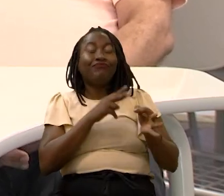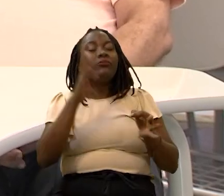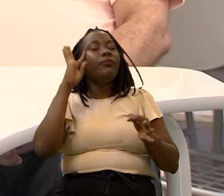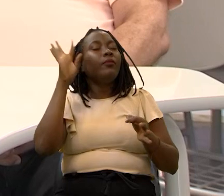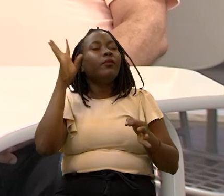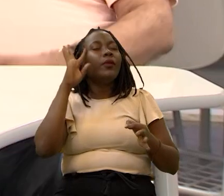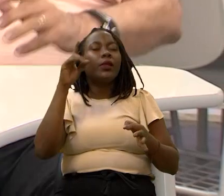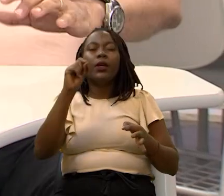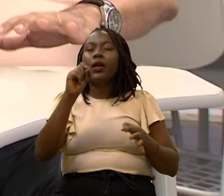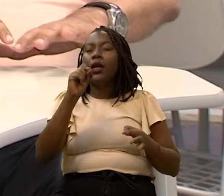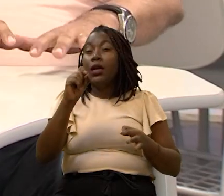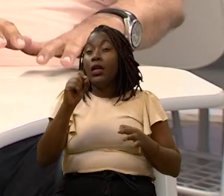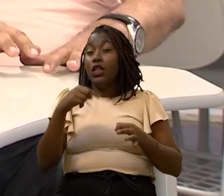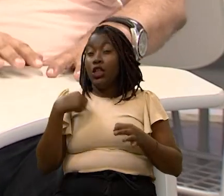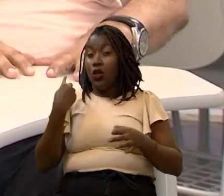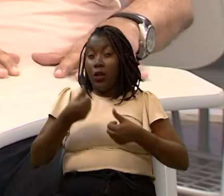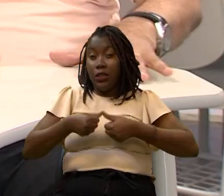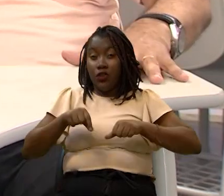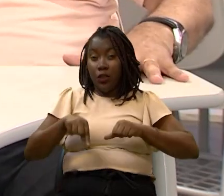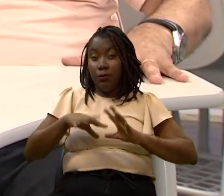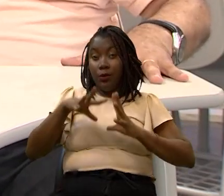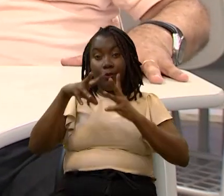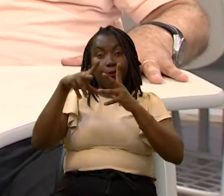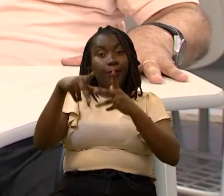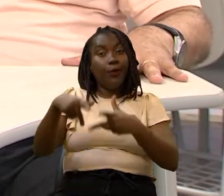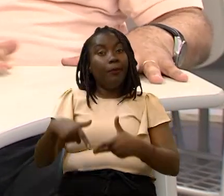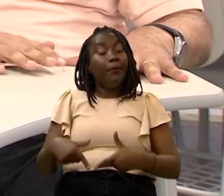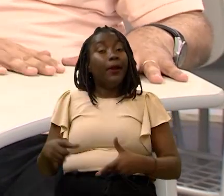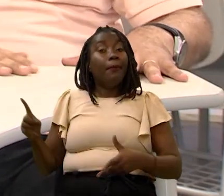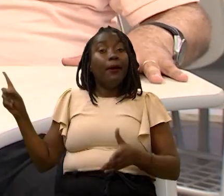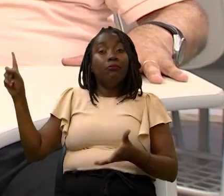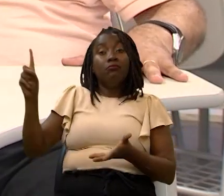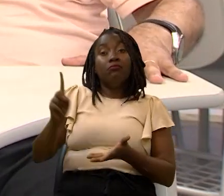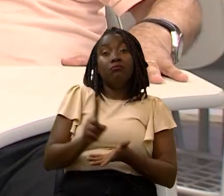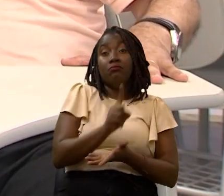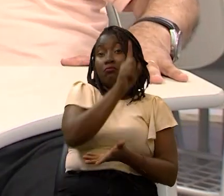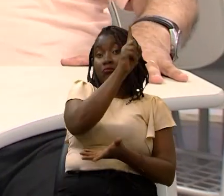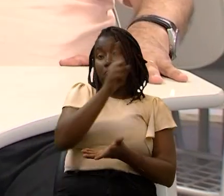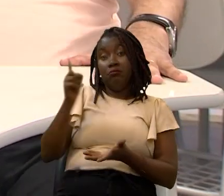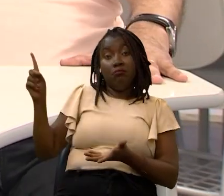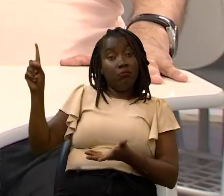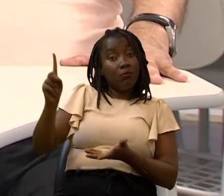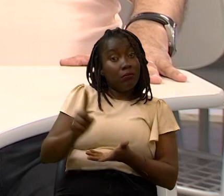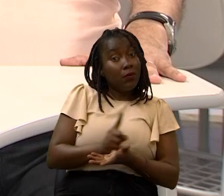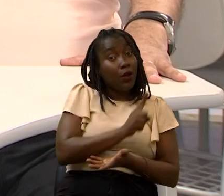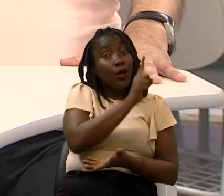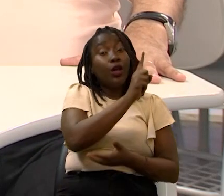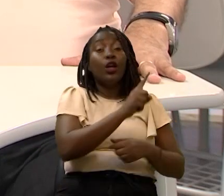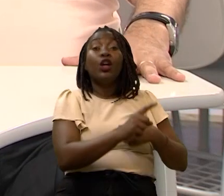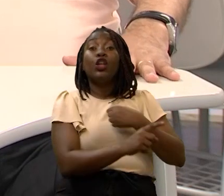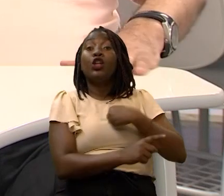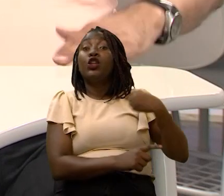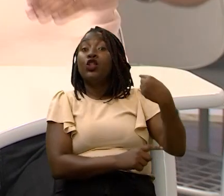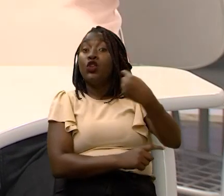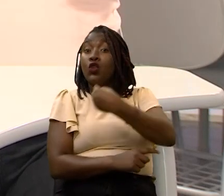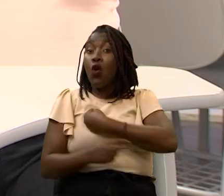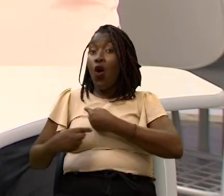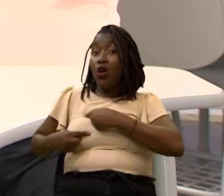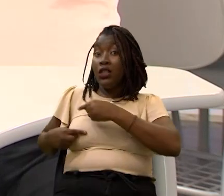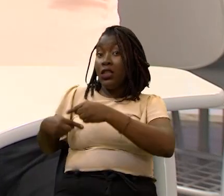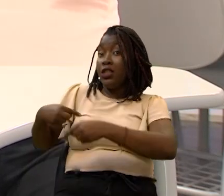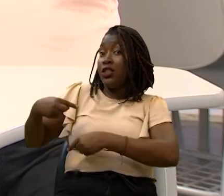gente tem que pensar o seguinte, nós estamos nesse planeta de passagem, tá?